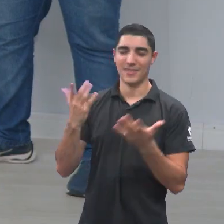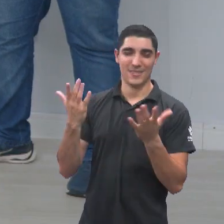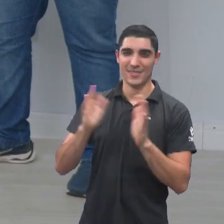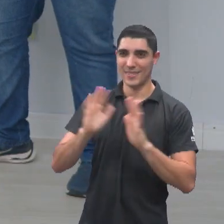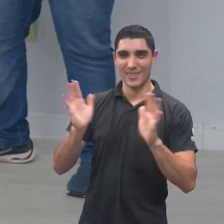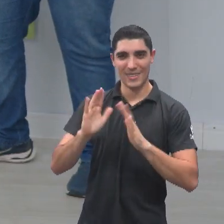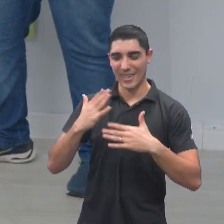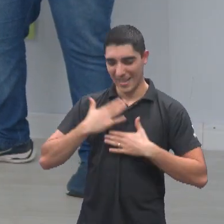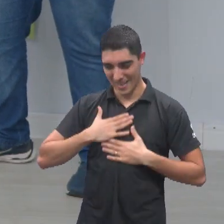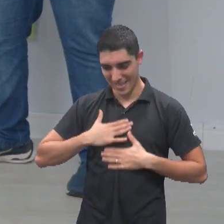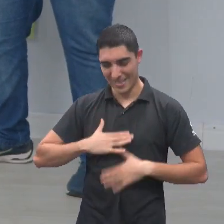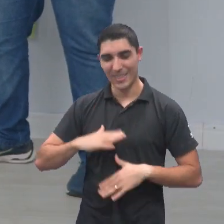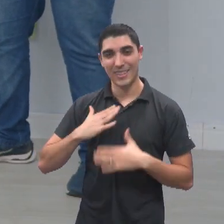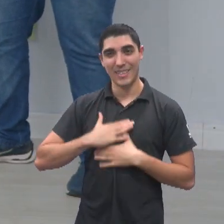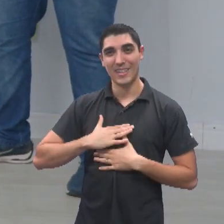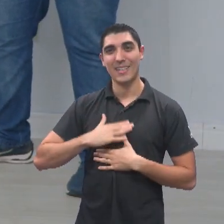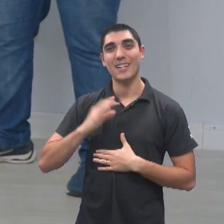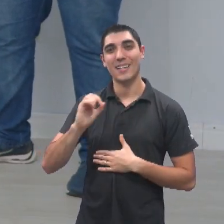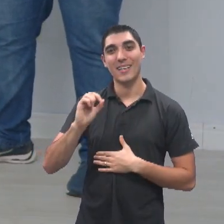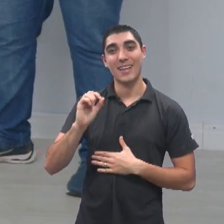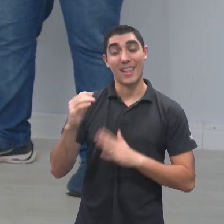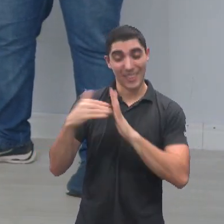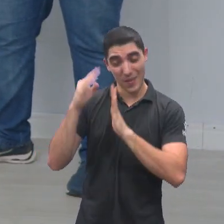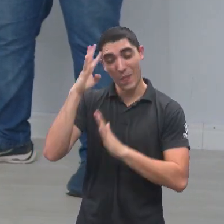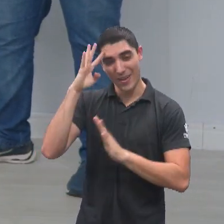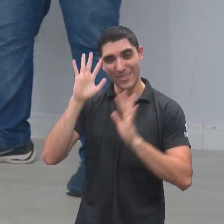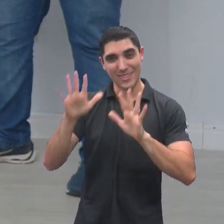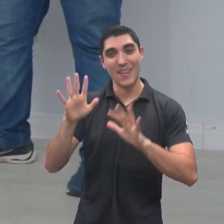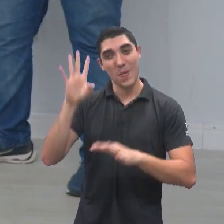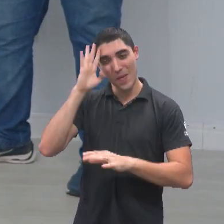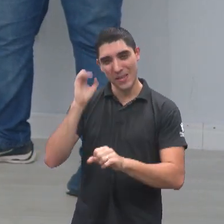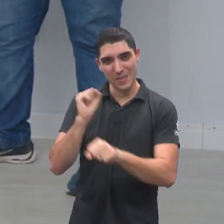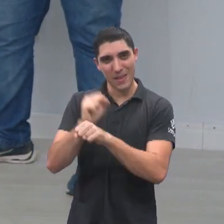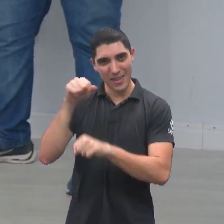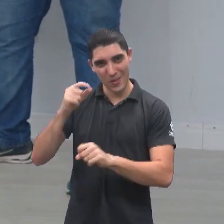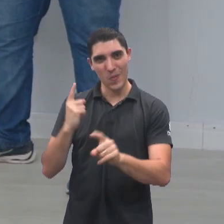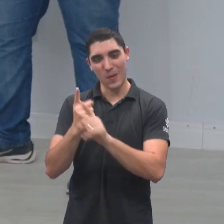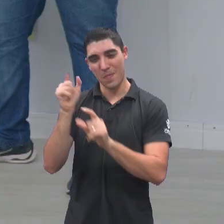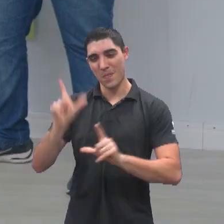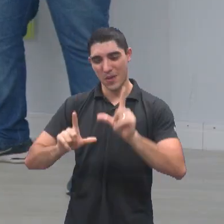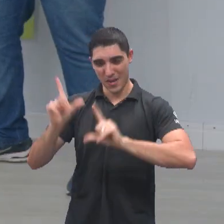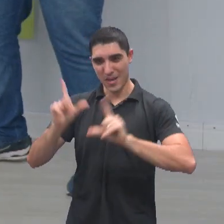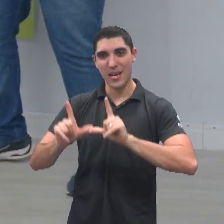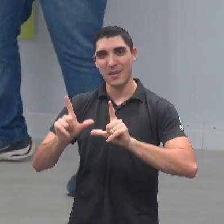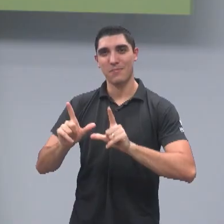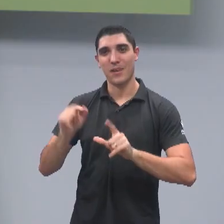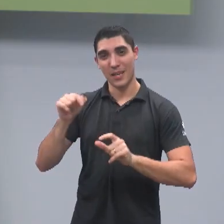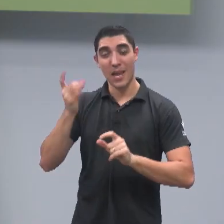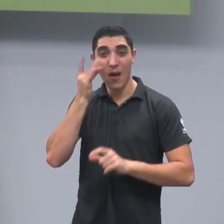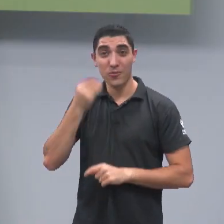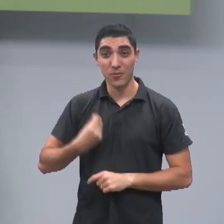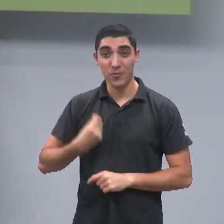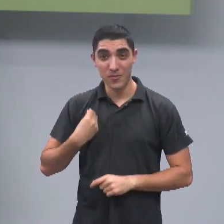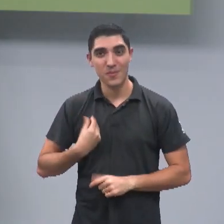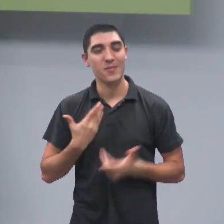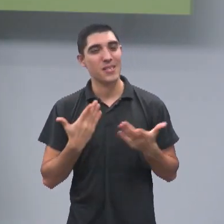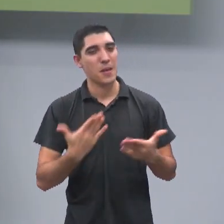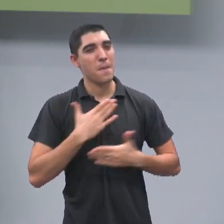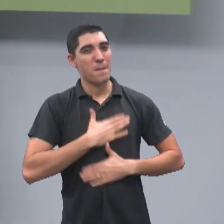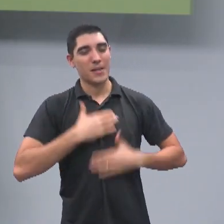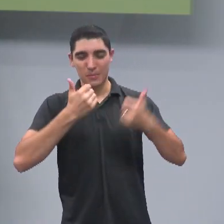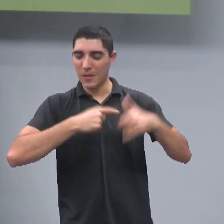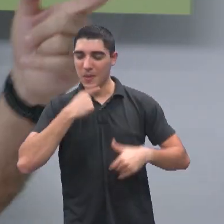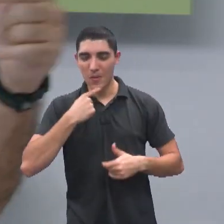Calma, calma. É mais curto, mas calma. Quarta-feira te espero aqui com mais um Hora do Esporte, sempre ao vivaço. Foi um prazer inenarrável estar em mais um